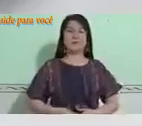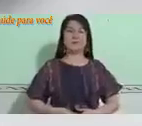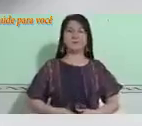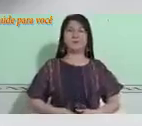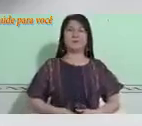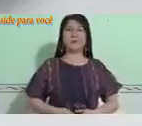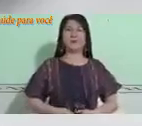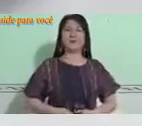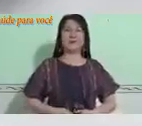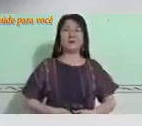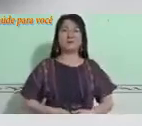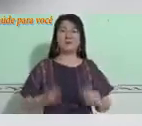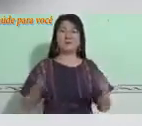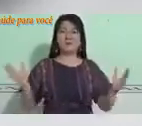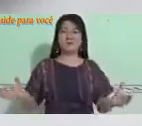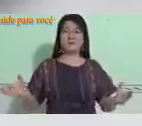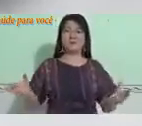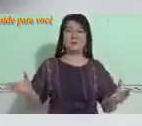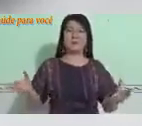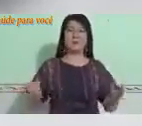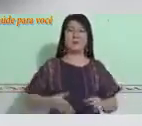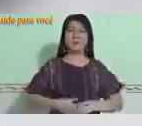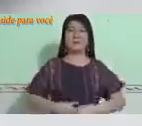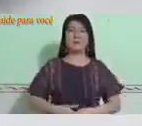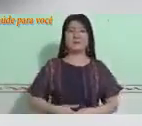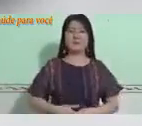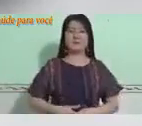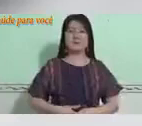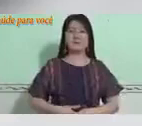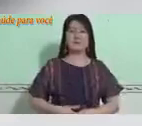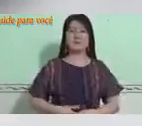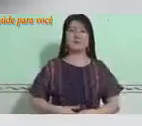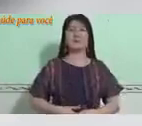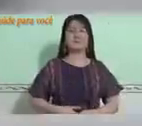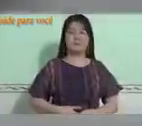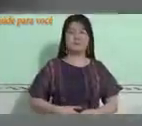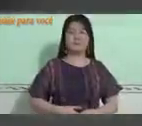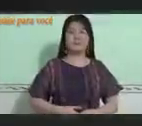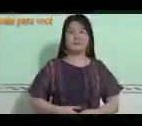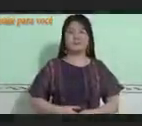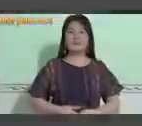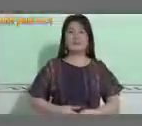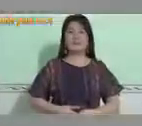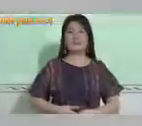Dessa forma, é possível aliviar os sintomas da doença e melhorar a qualidade de vida da pessoa.